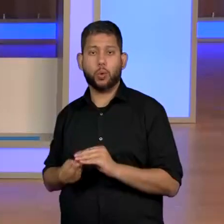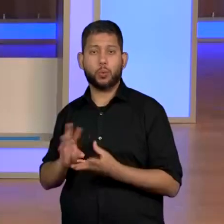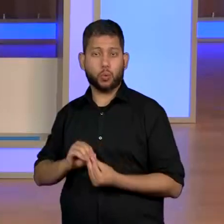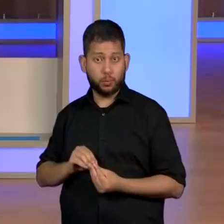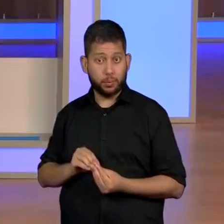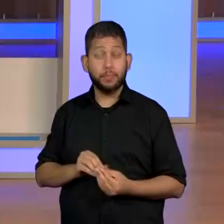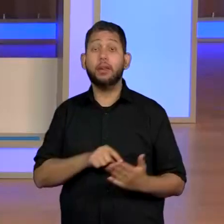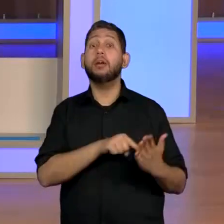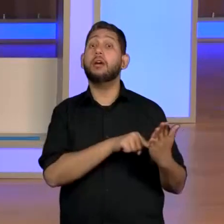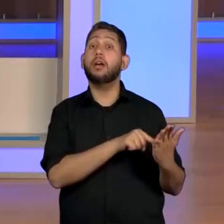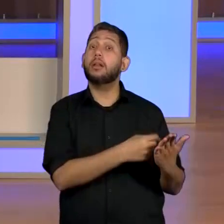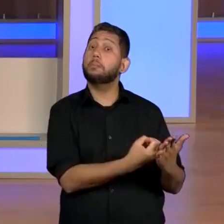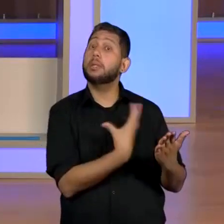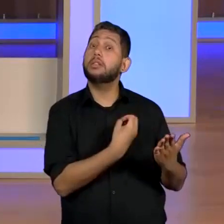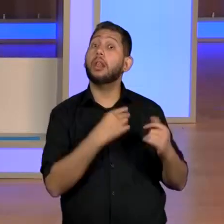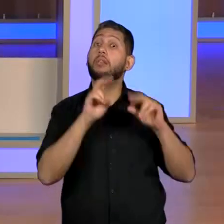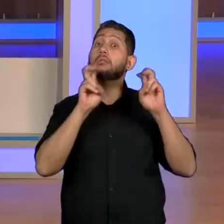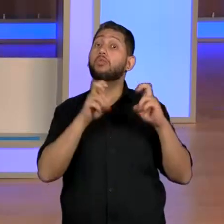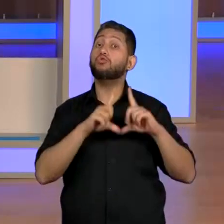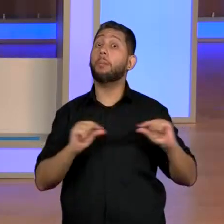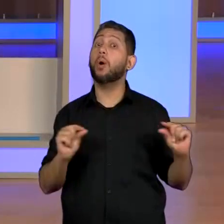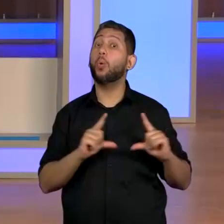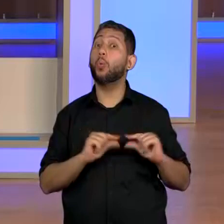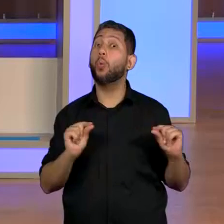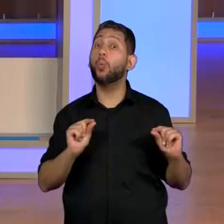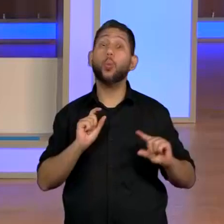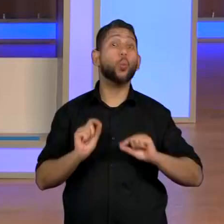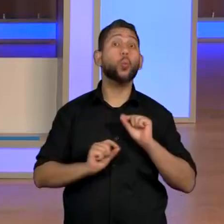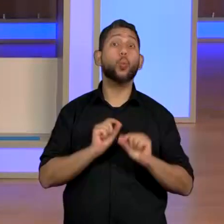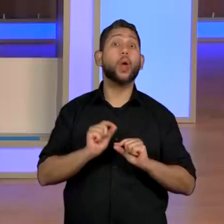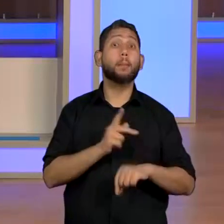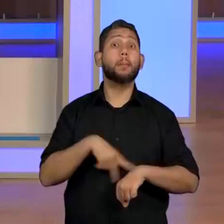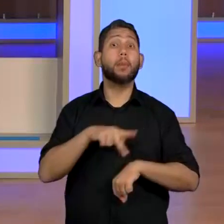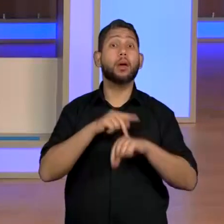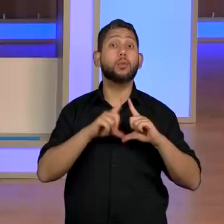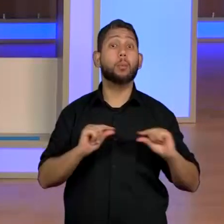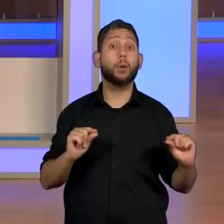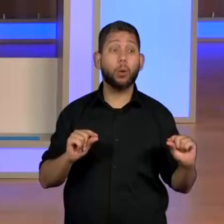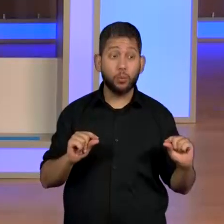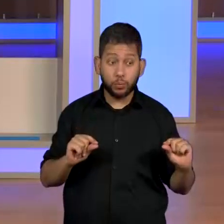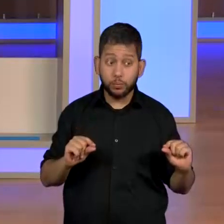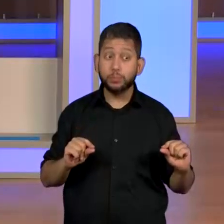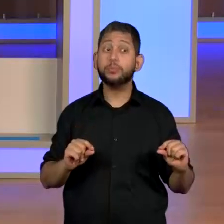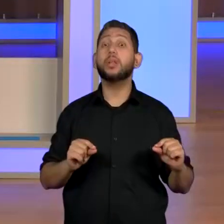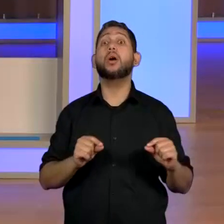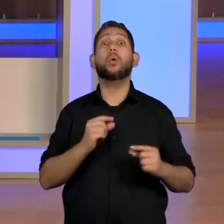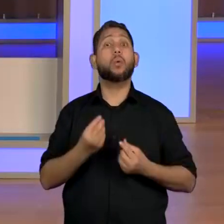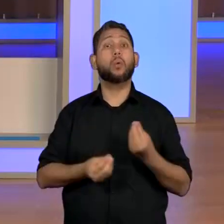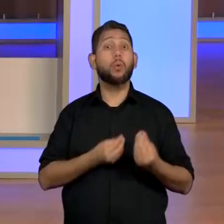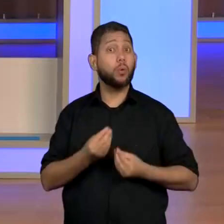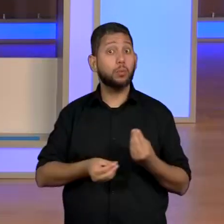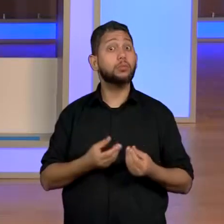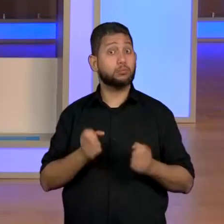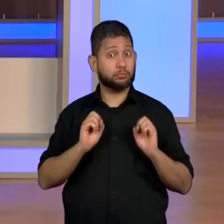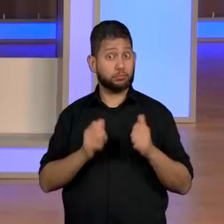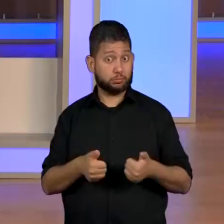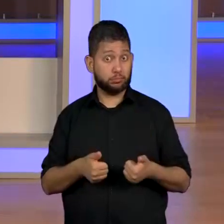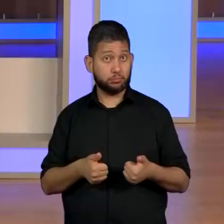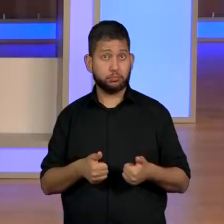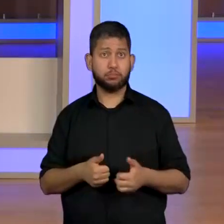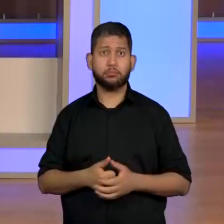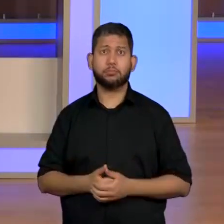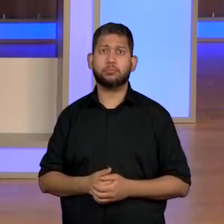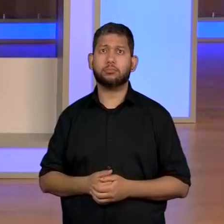e essa arte tradicional aqui que é o origami bastante coisa hein a gente tem pouco tempo tá bom muito bem pro Olha